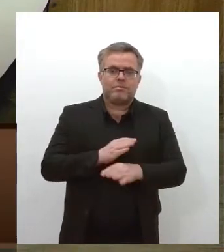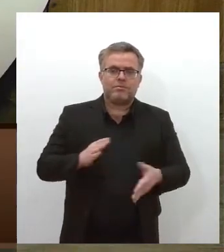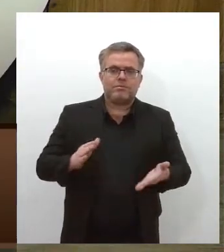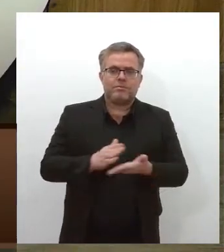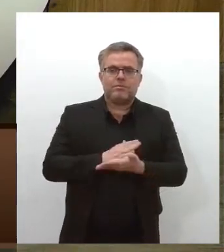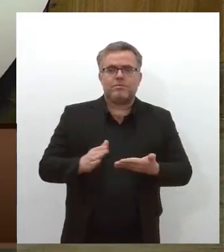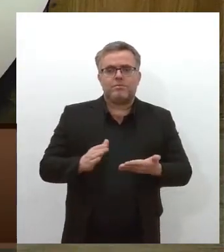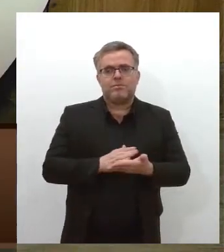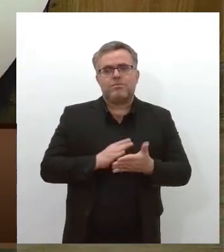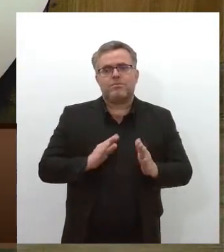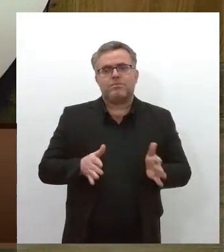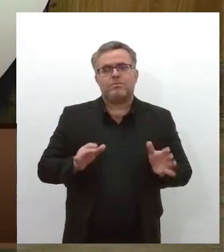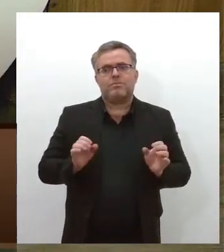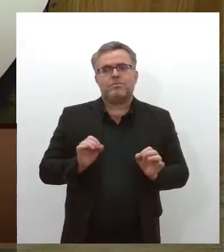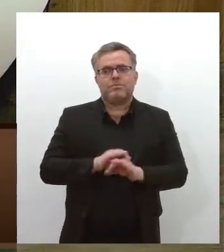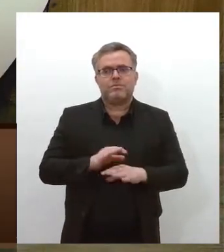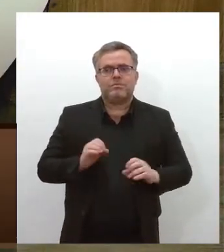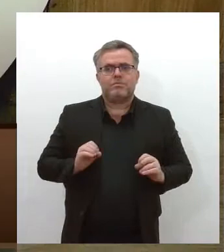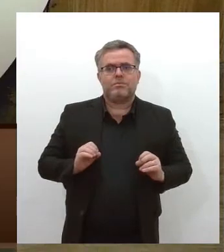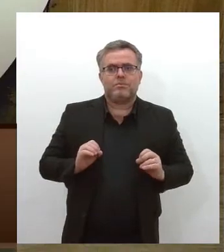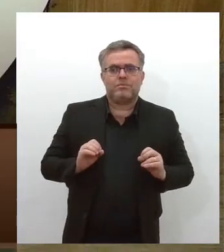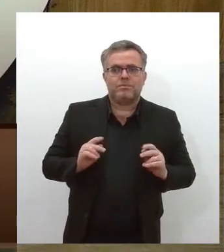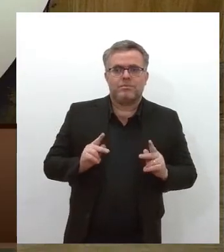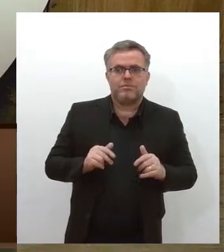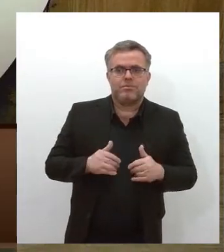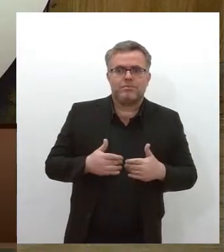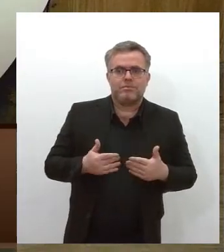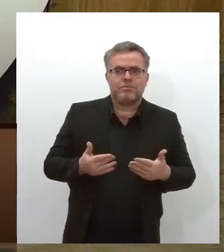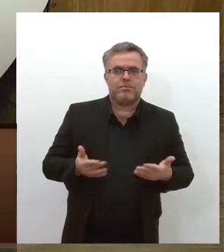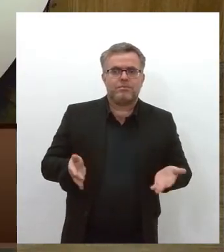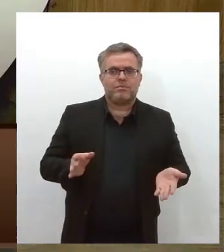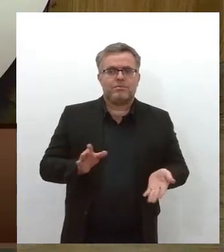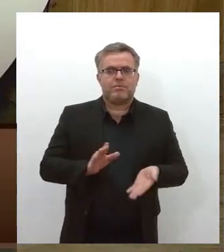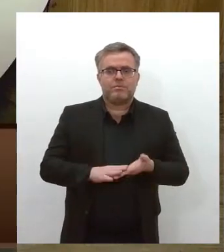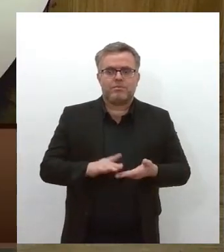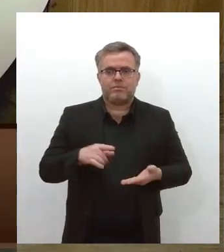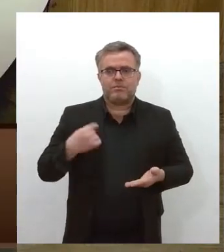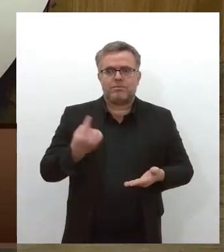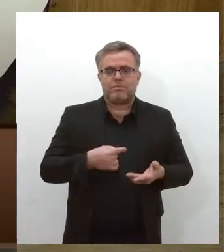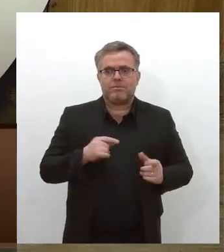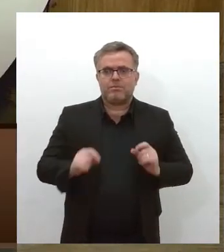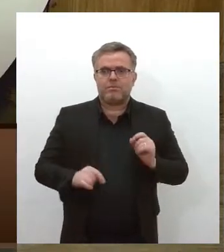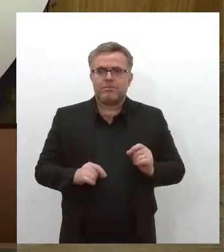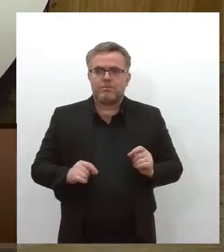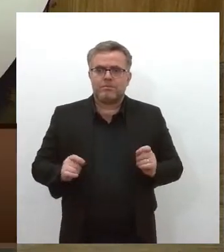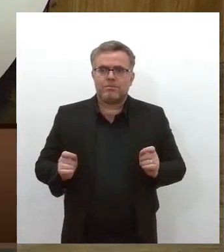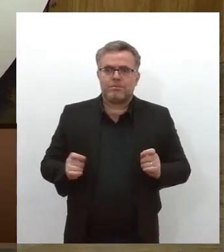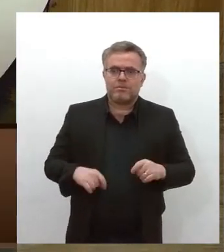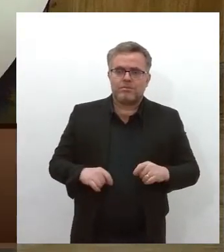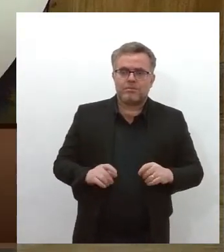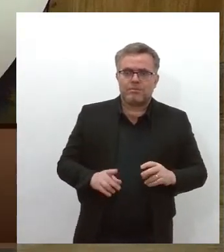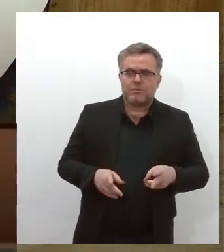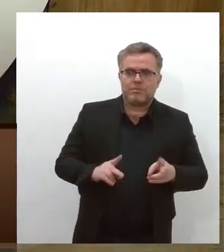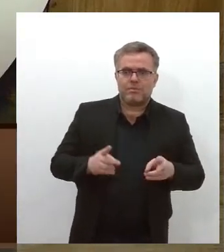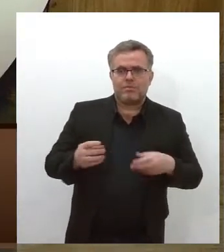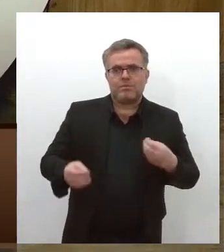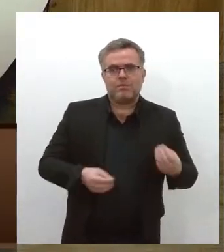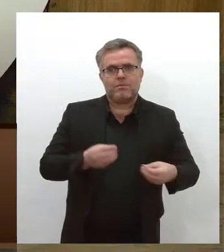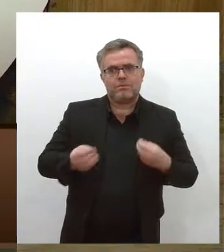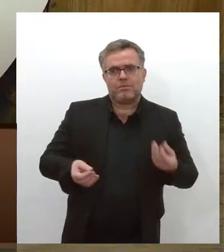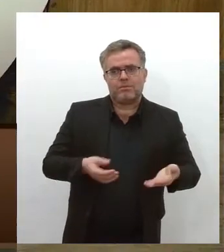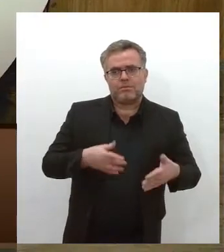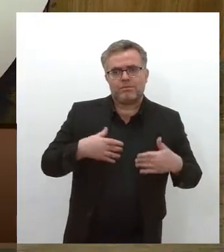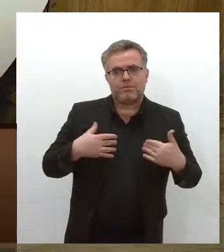candidatos dos cargos majoritários, né, vão estar acontecendo, momento em que o eleitor pode ver as propostas,